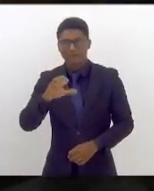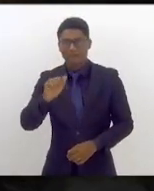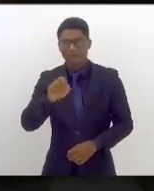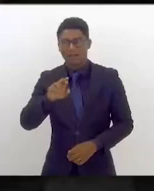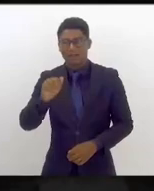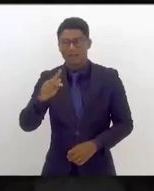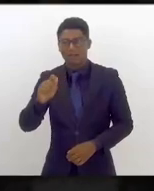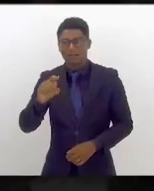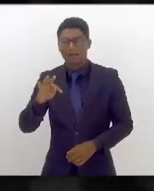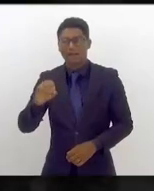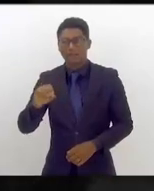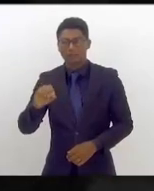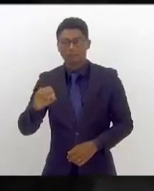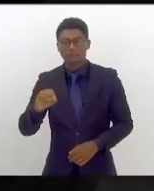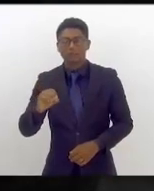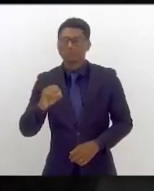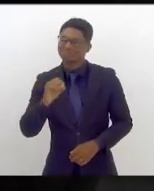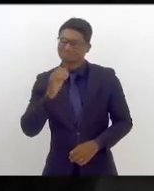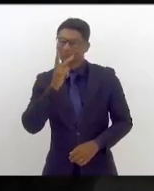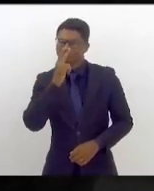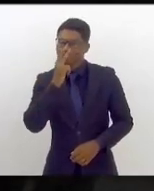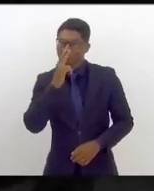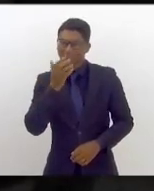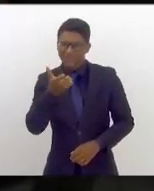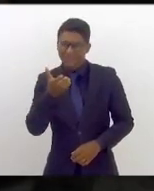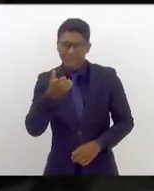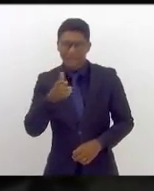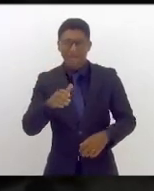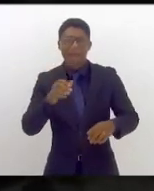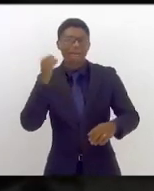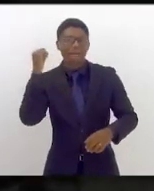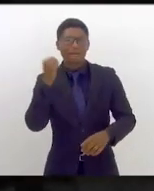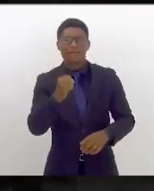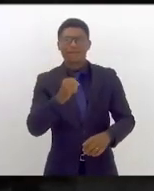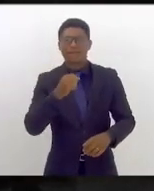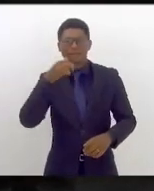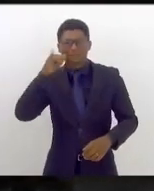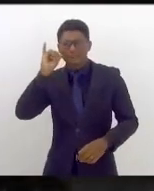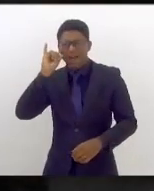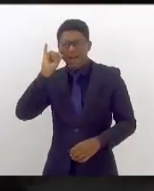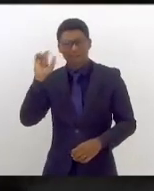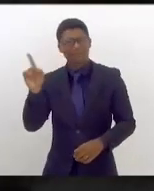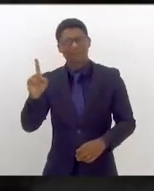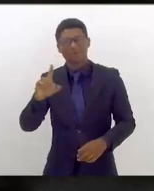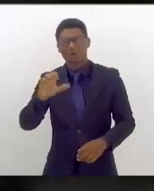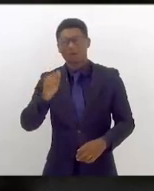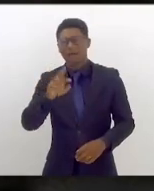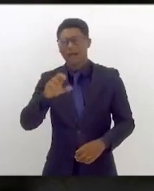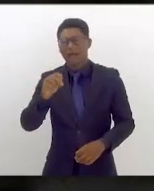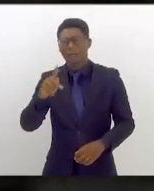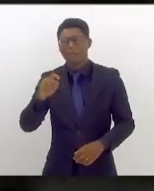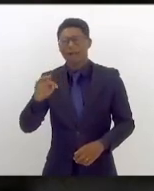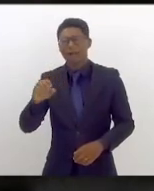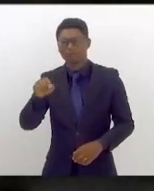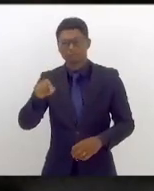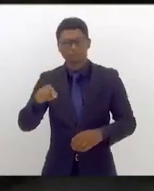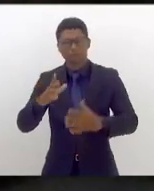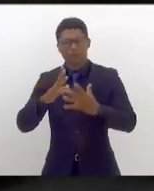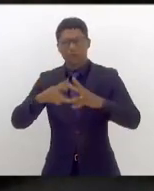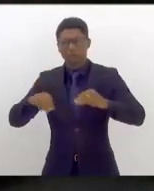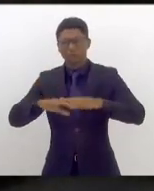matar a vaca para matar o carrapato então Presidente nós encaminhamos para todas as prefeituras